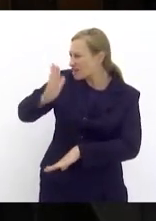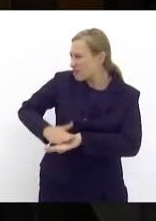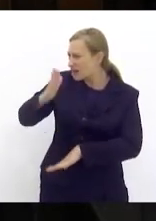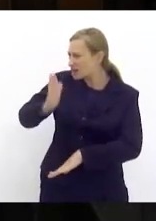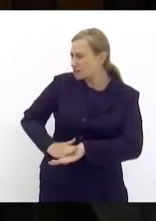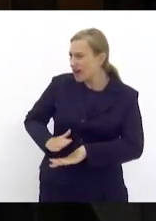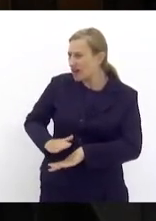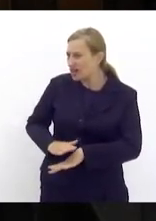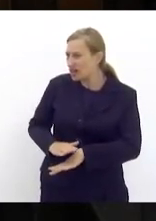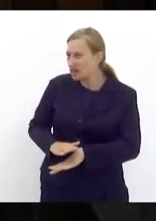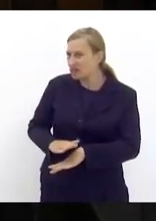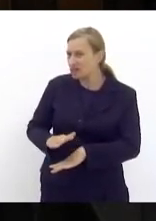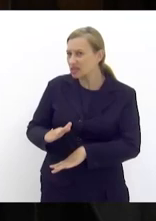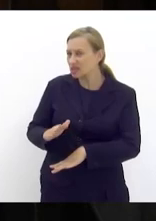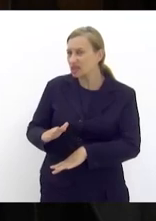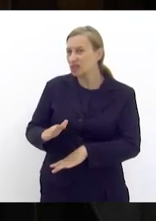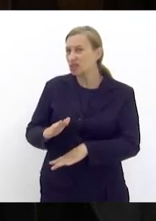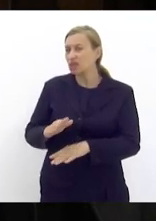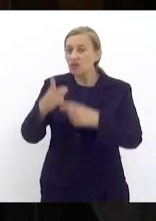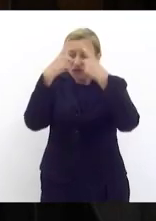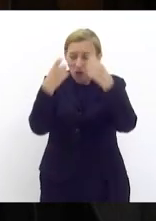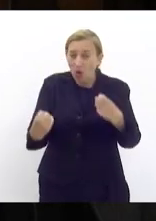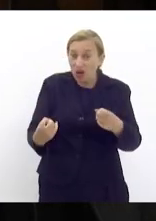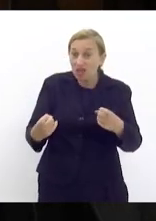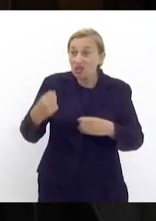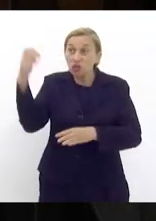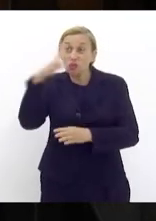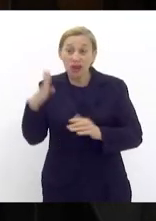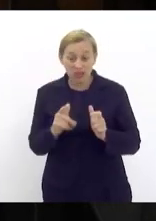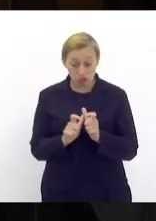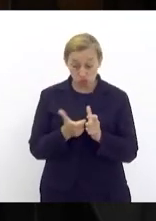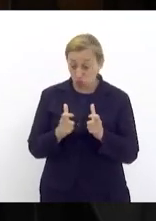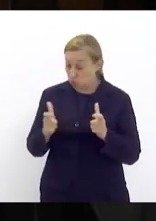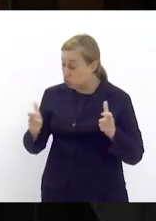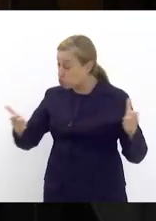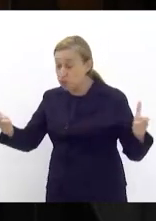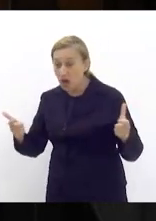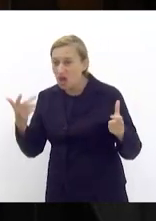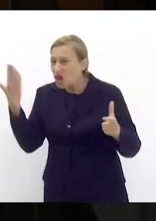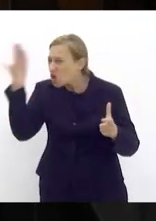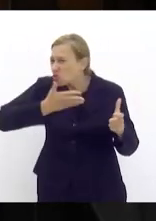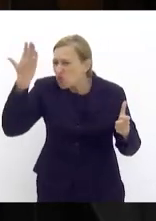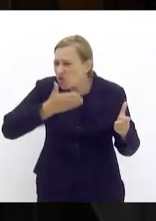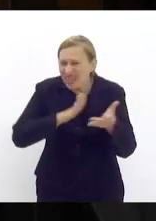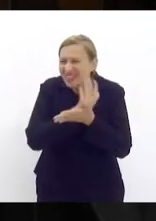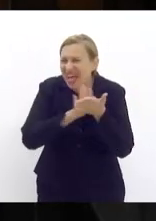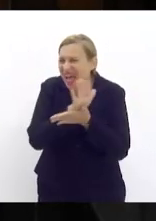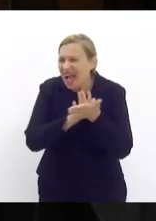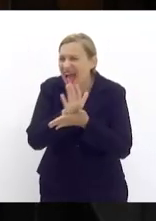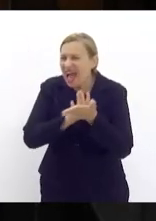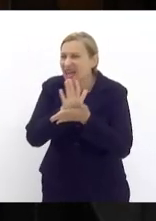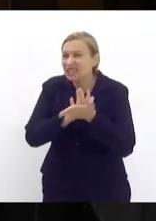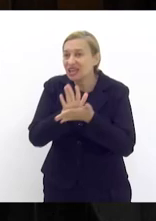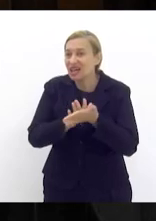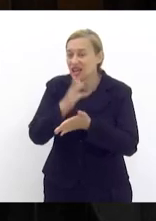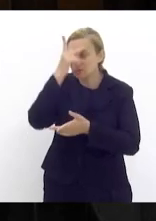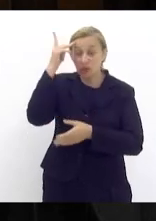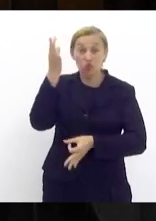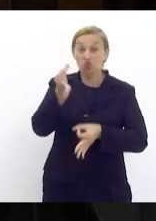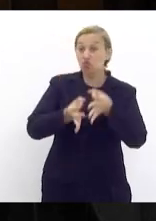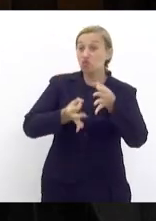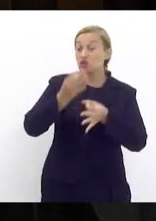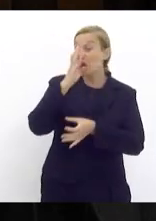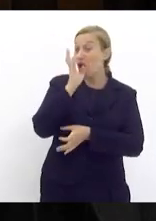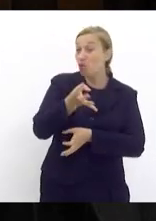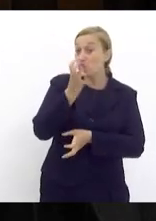atrocidades como essa acontecerem no Brasil e a gente não vê as autoridades que julgam